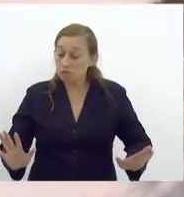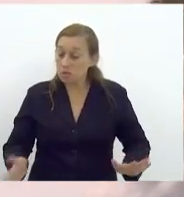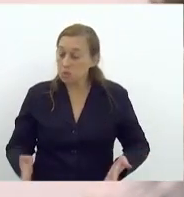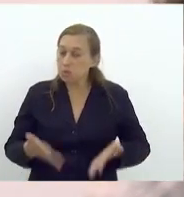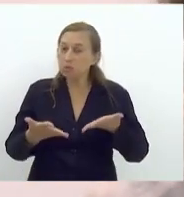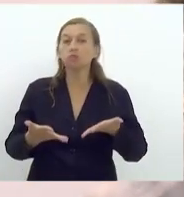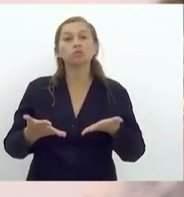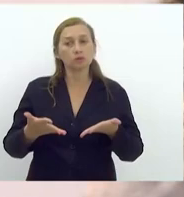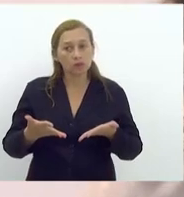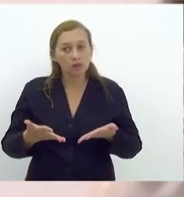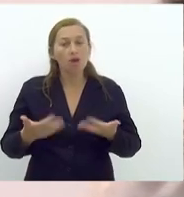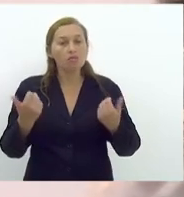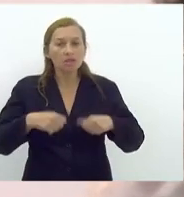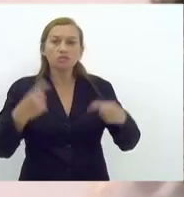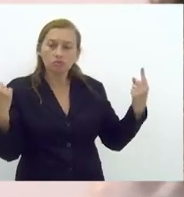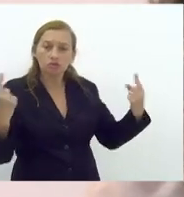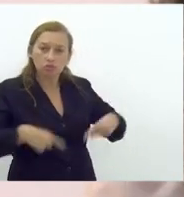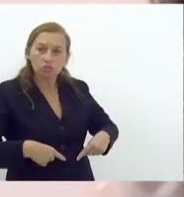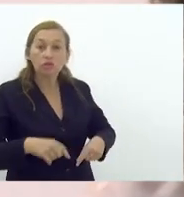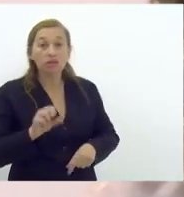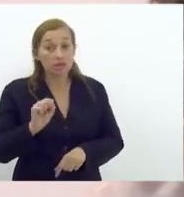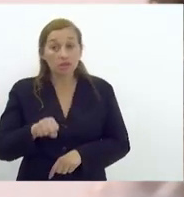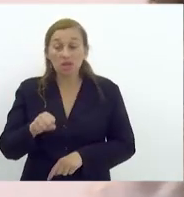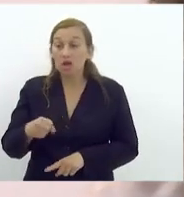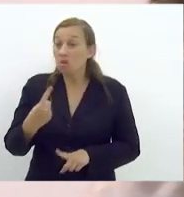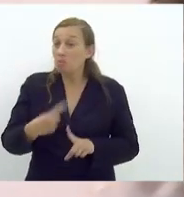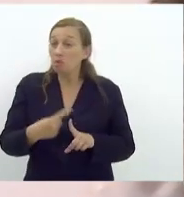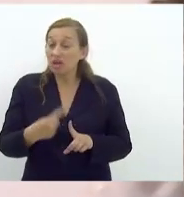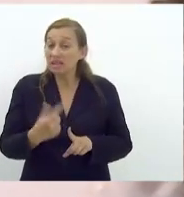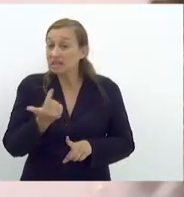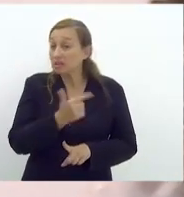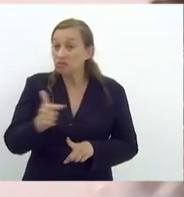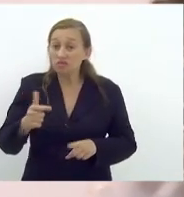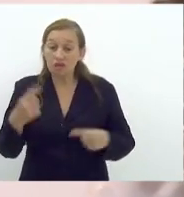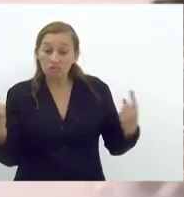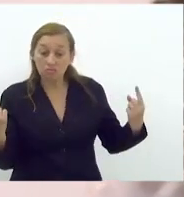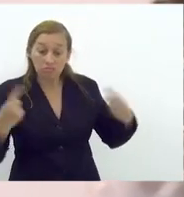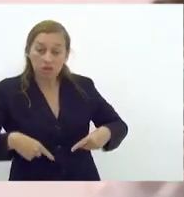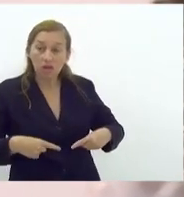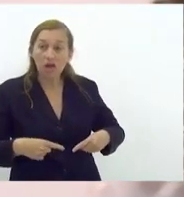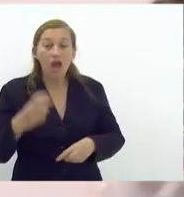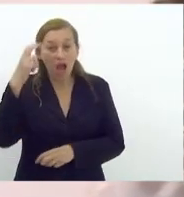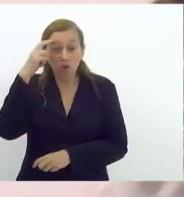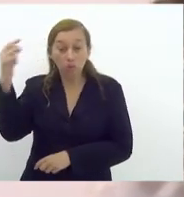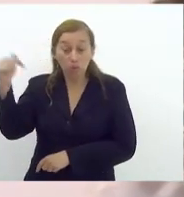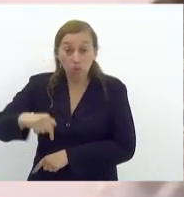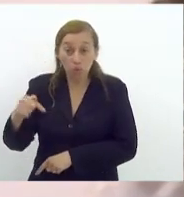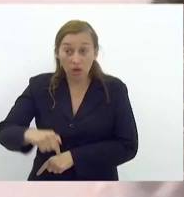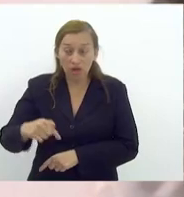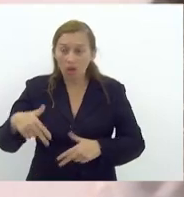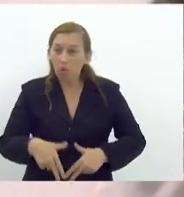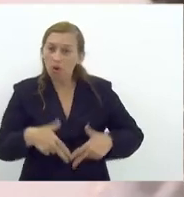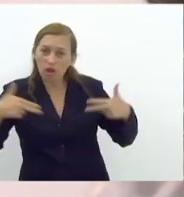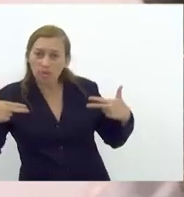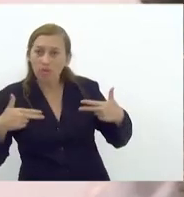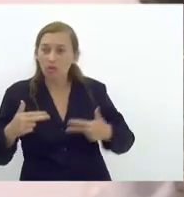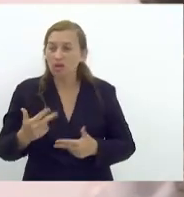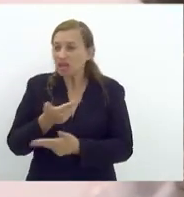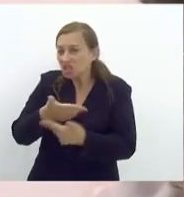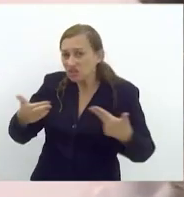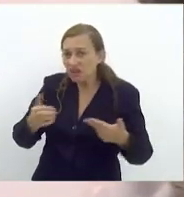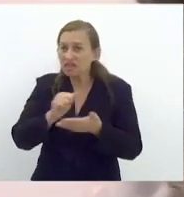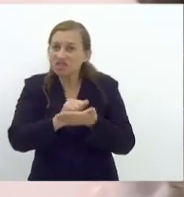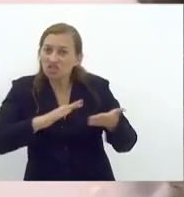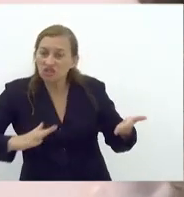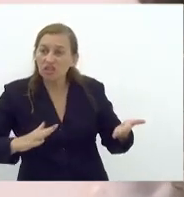tem que ser disputado porque se não for disputado a cultura que o Hip Hop as diversas